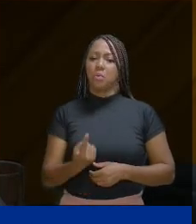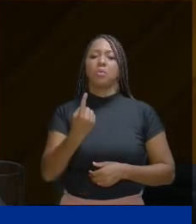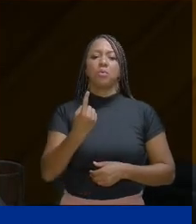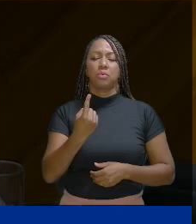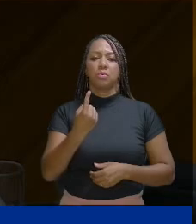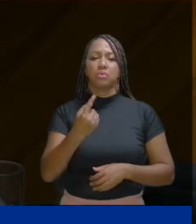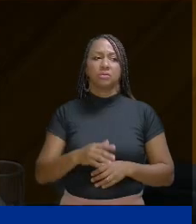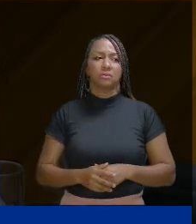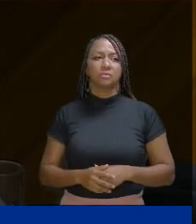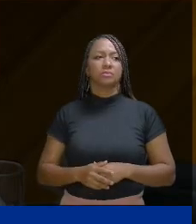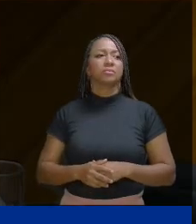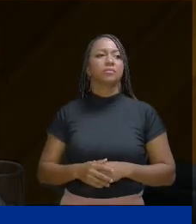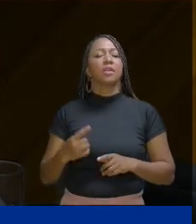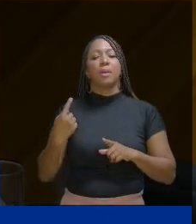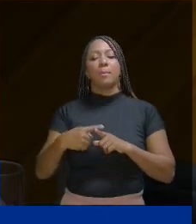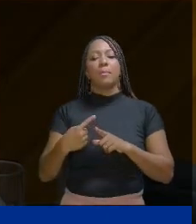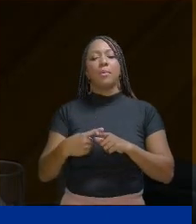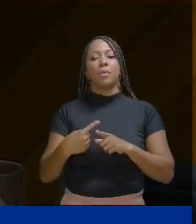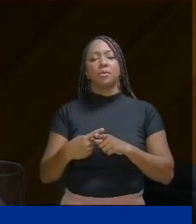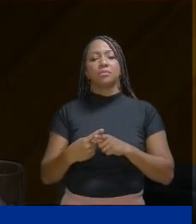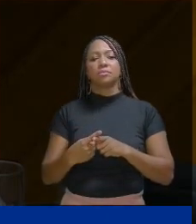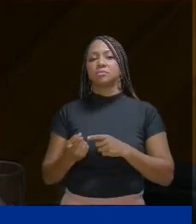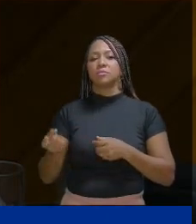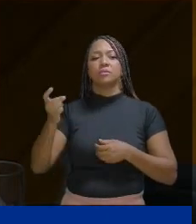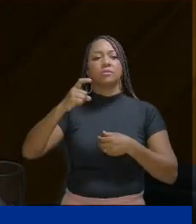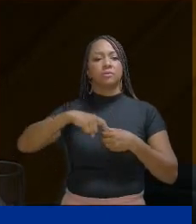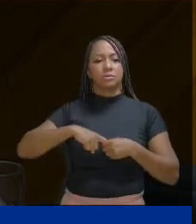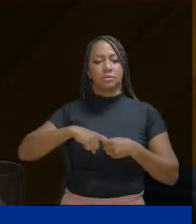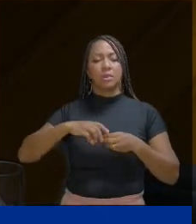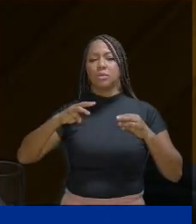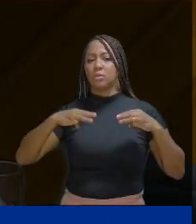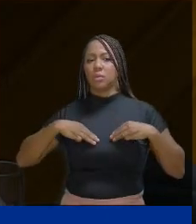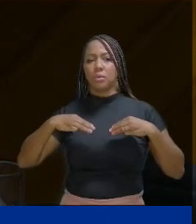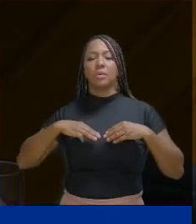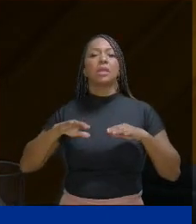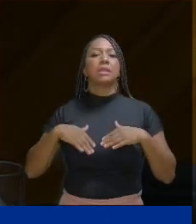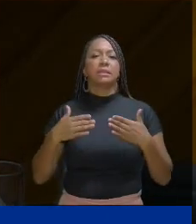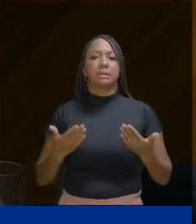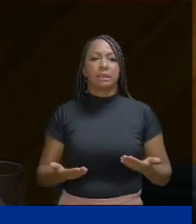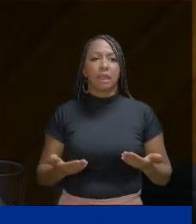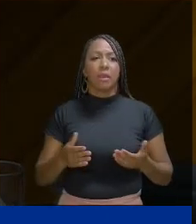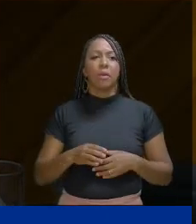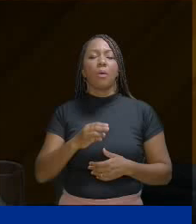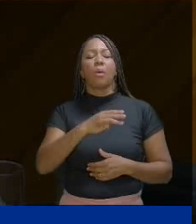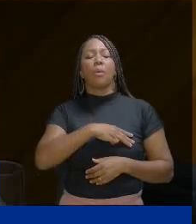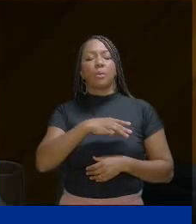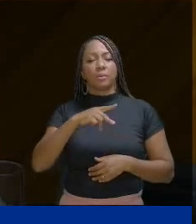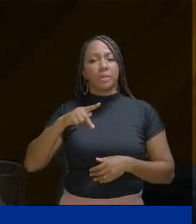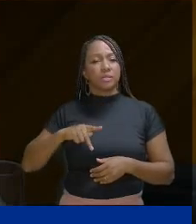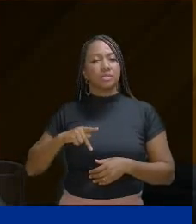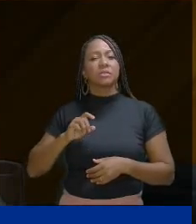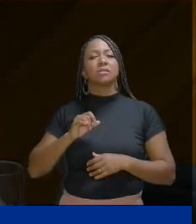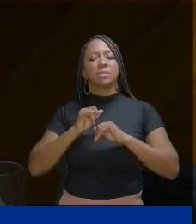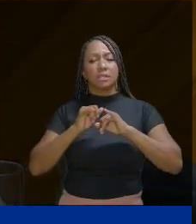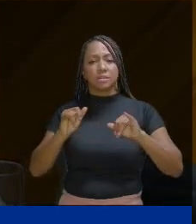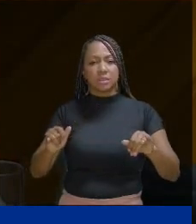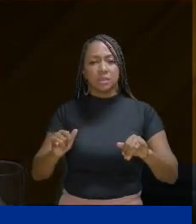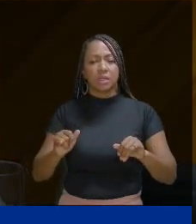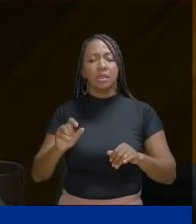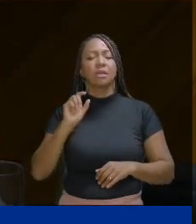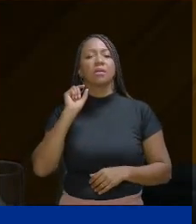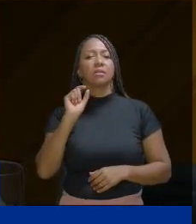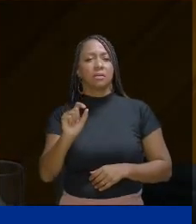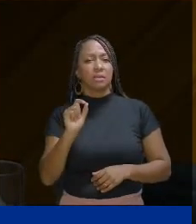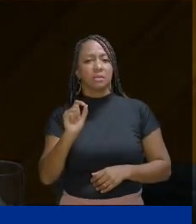por isso, os autos retornaram, mas sem nenhuma reforma do mérito. Então, o que o Ministério Público quer dizer com isso